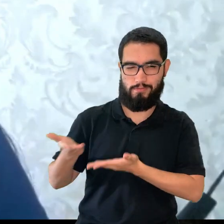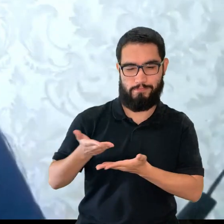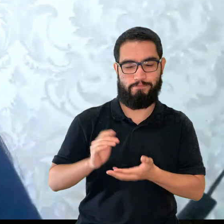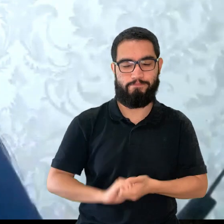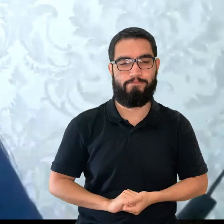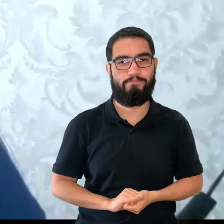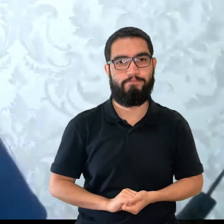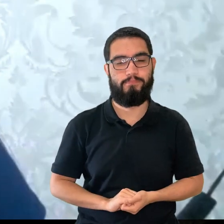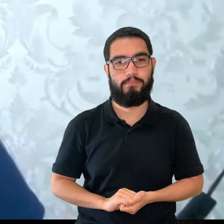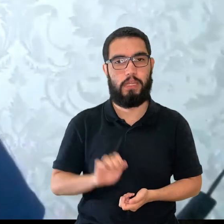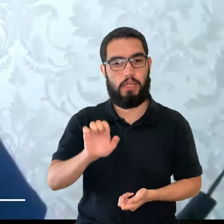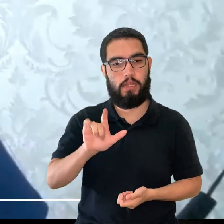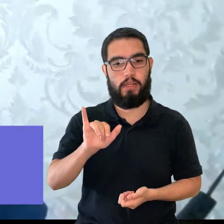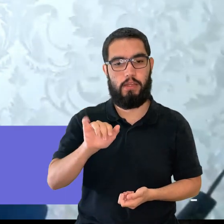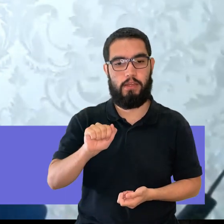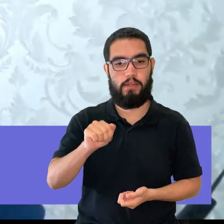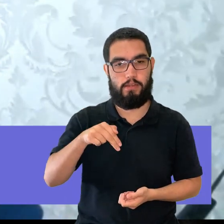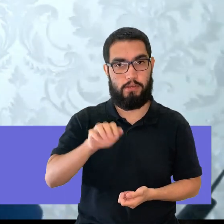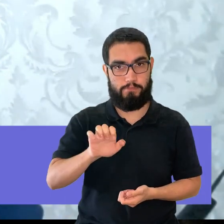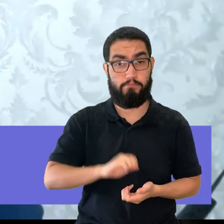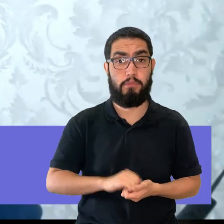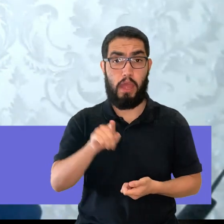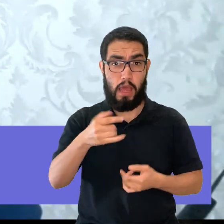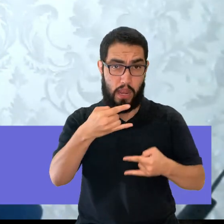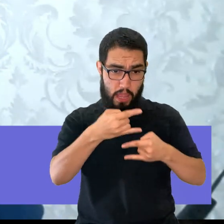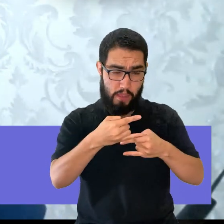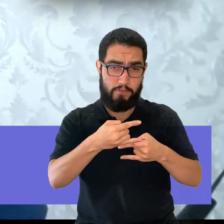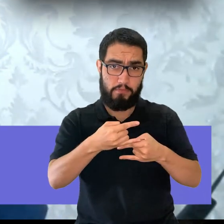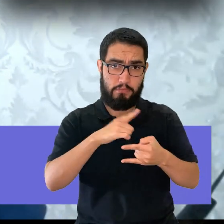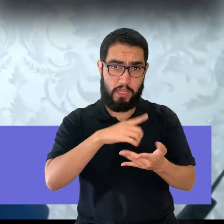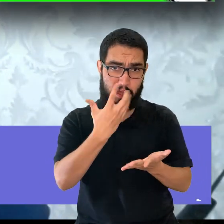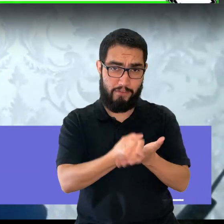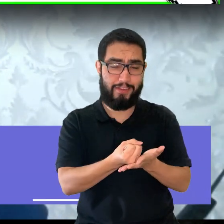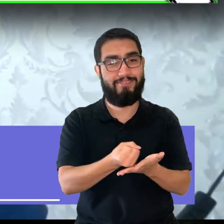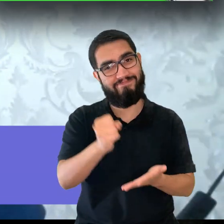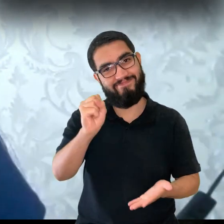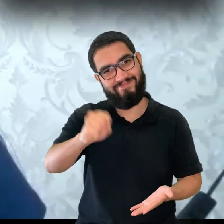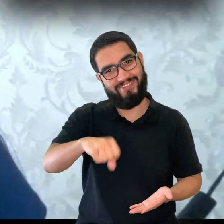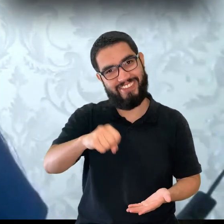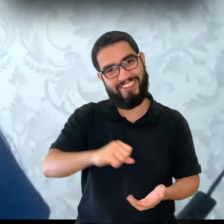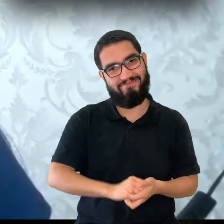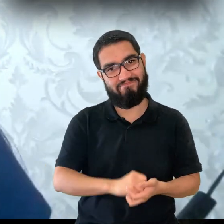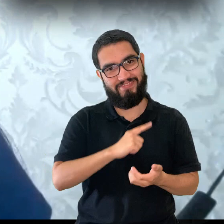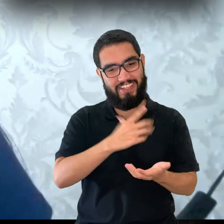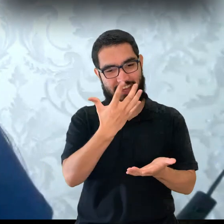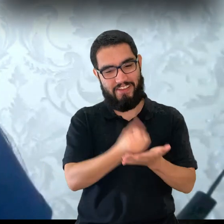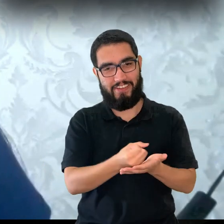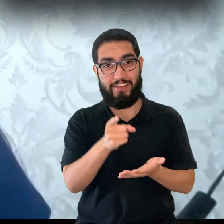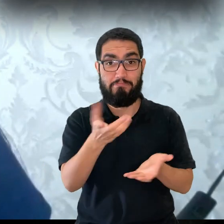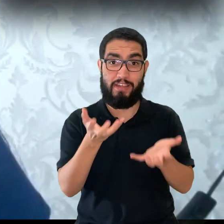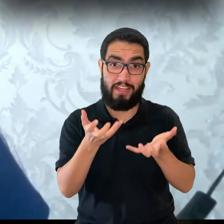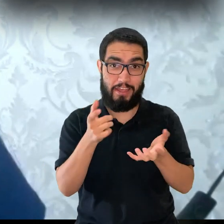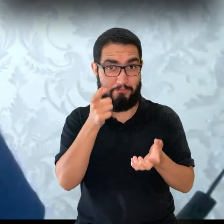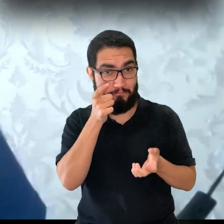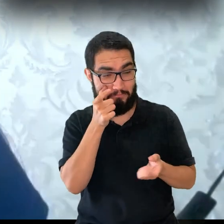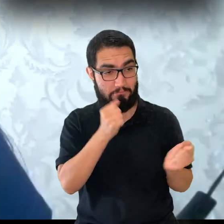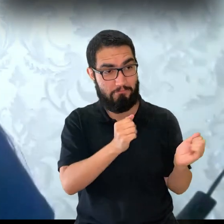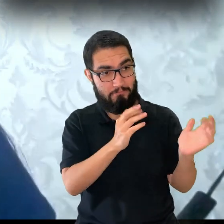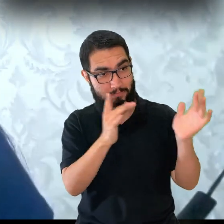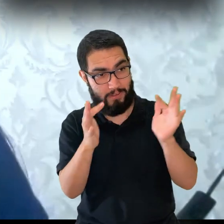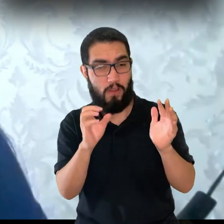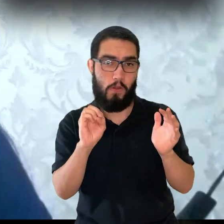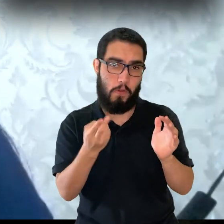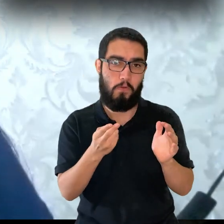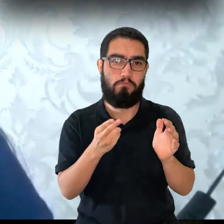Madalena? A Eliane, essa live vai ficar gravada? Ficou gravada sim. Então, quem quiser assistir,